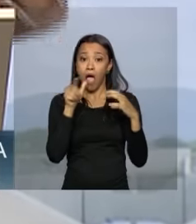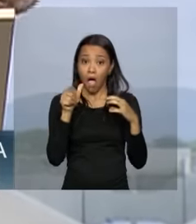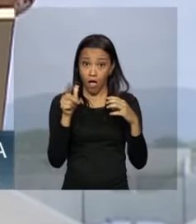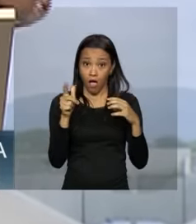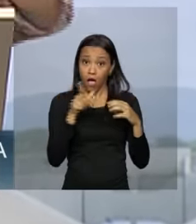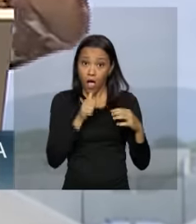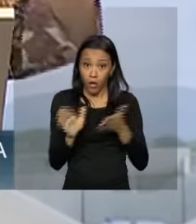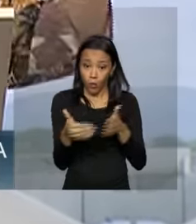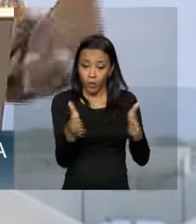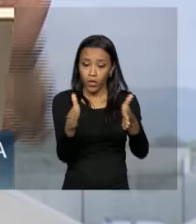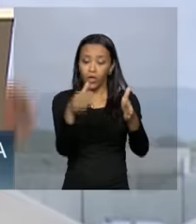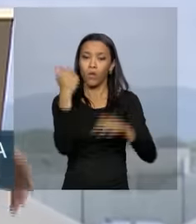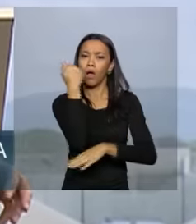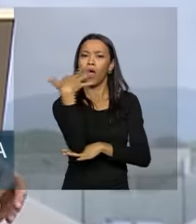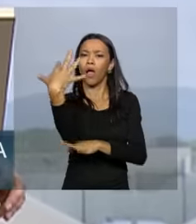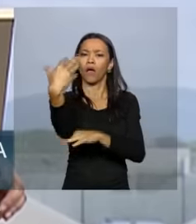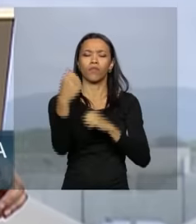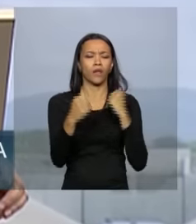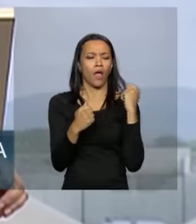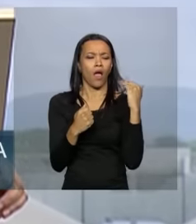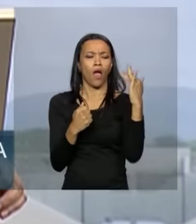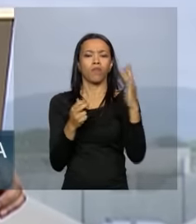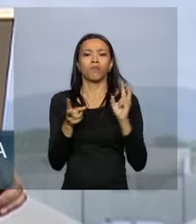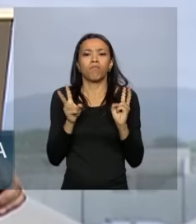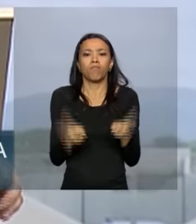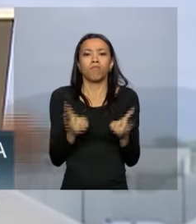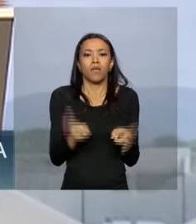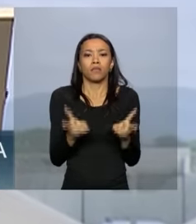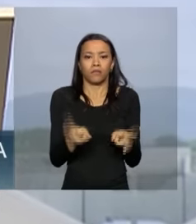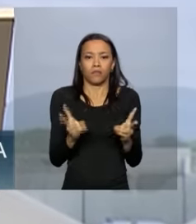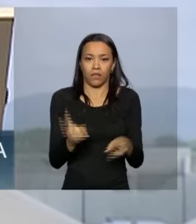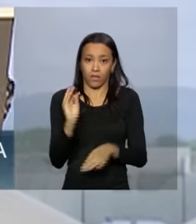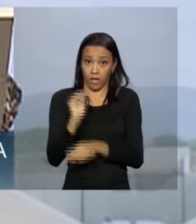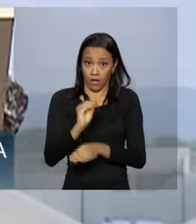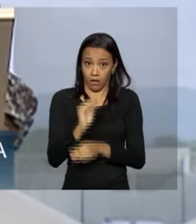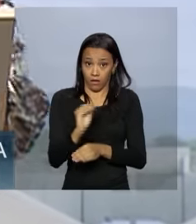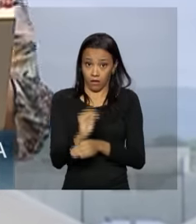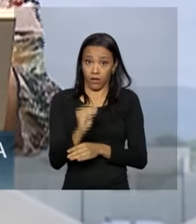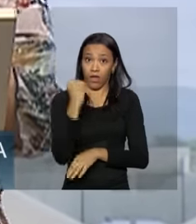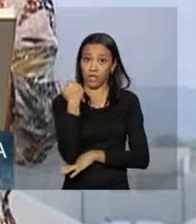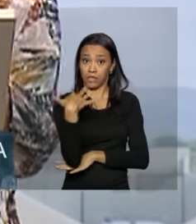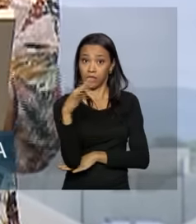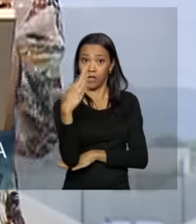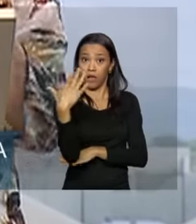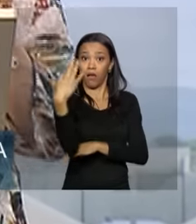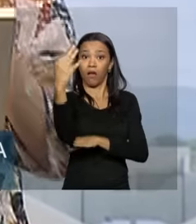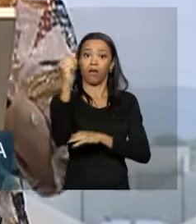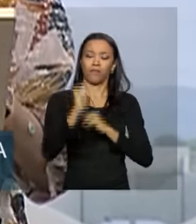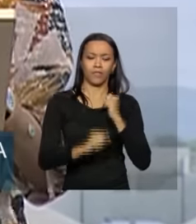rio toda aquela proteção, toda